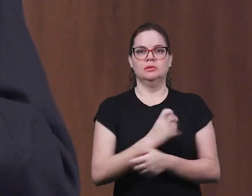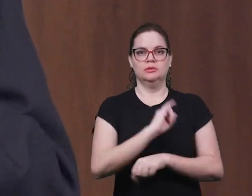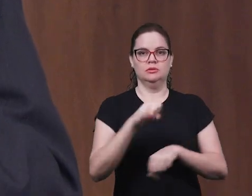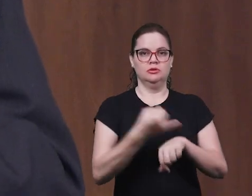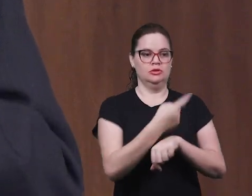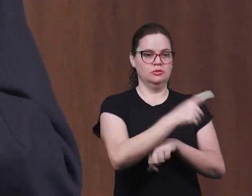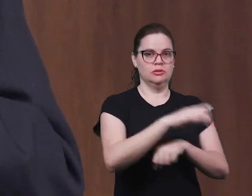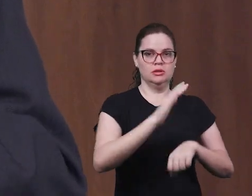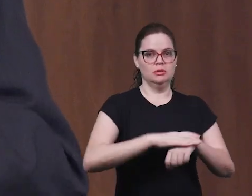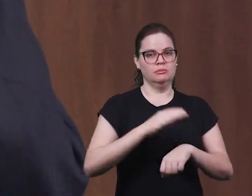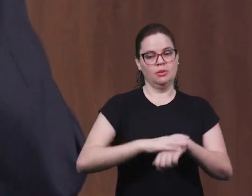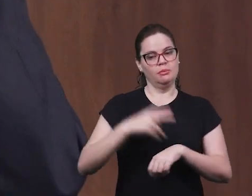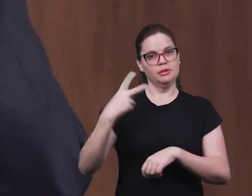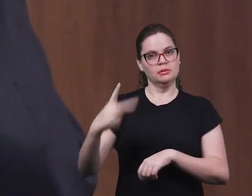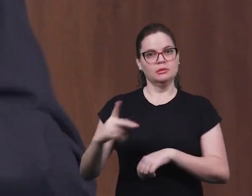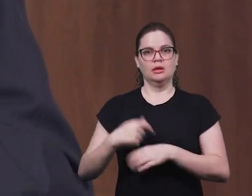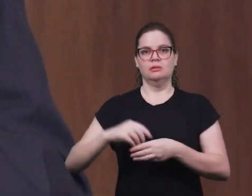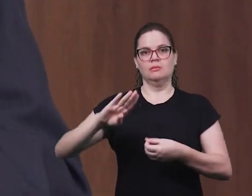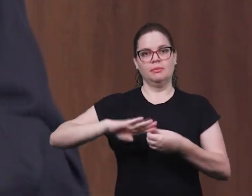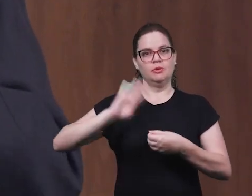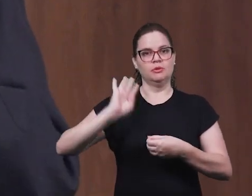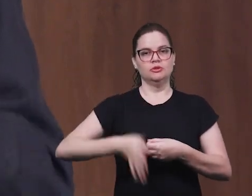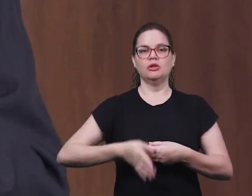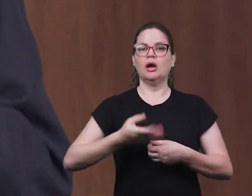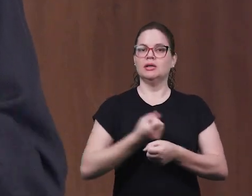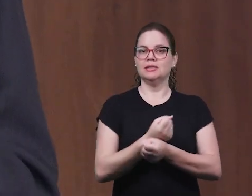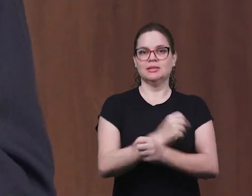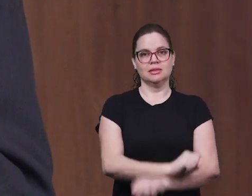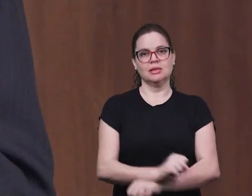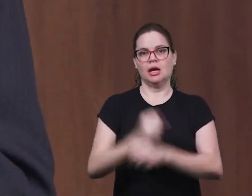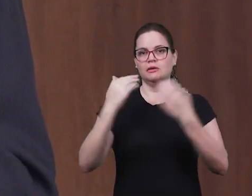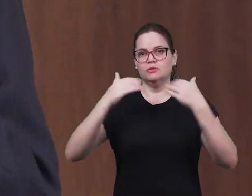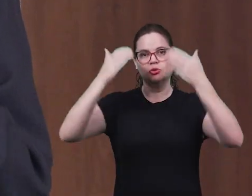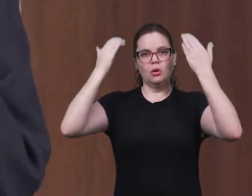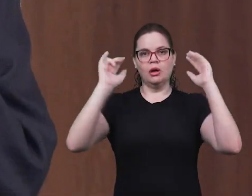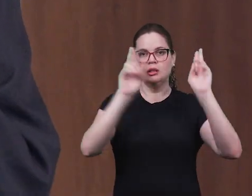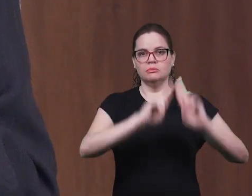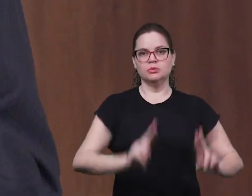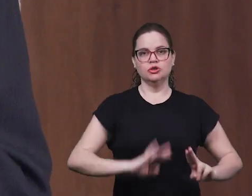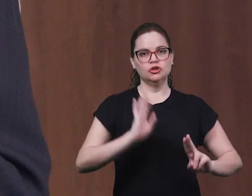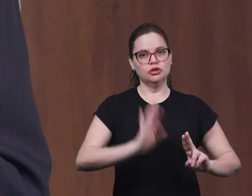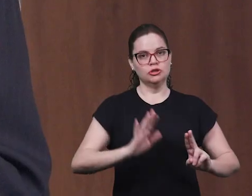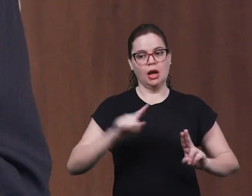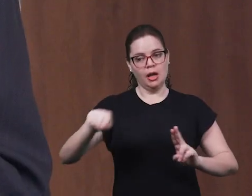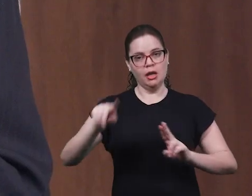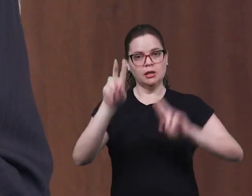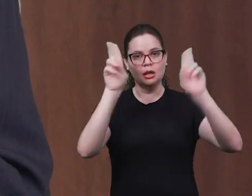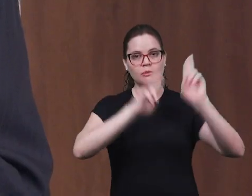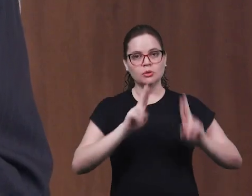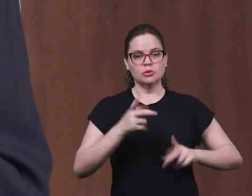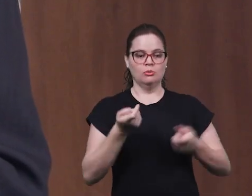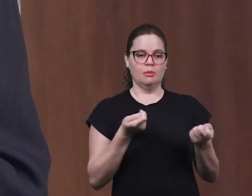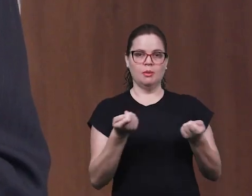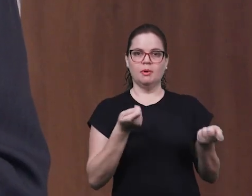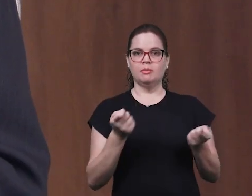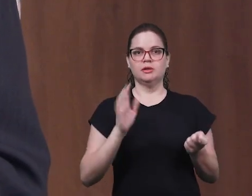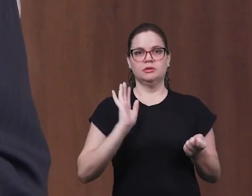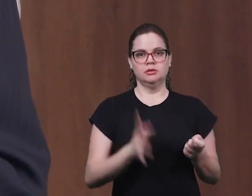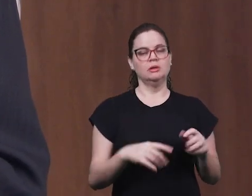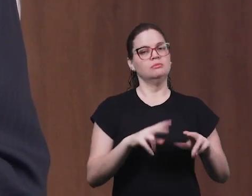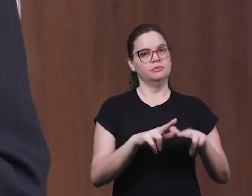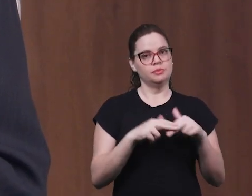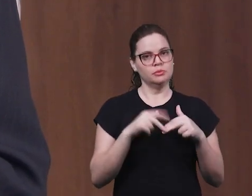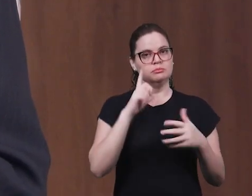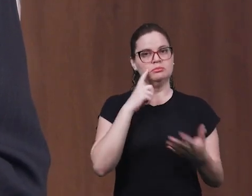uma possessão da Babilônia, já eram escravos do rei da Babilônia, já estavam sob domínio babilônico. Então, esse é